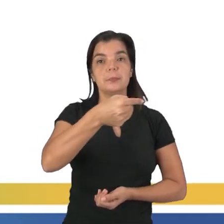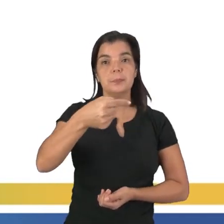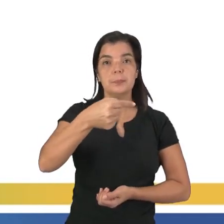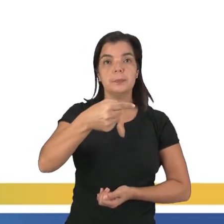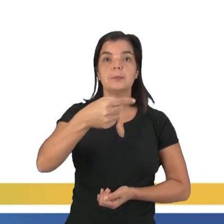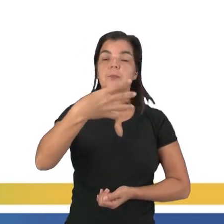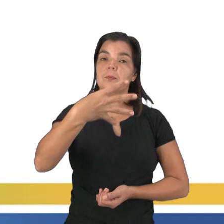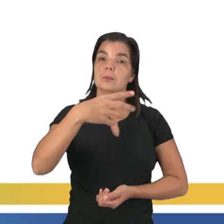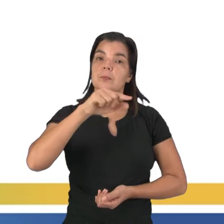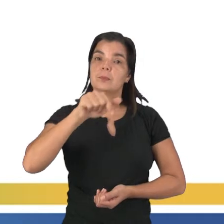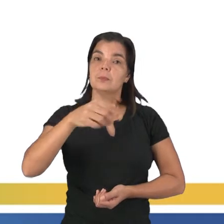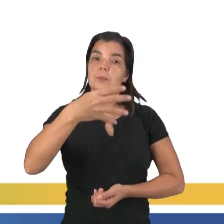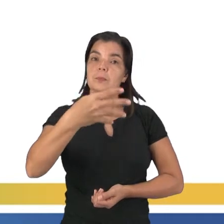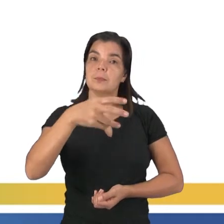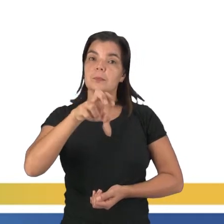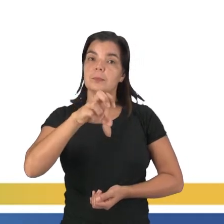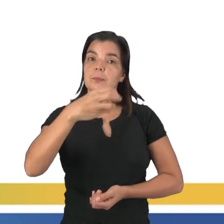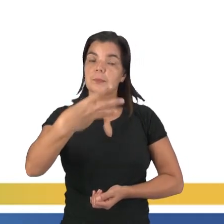9,873 menos